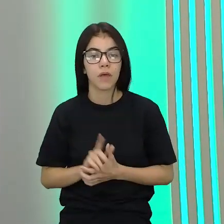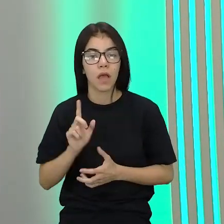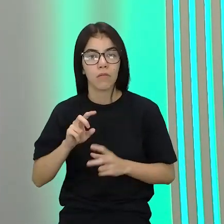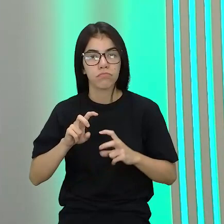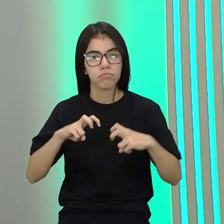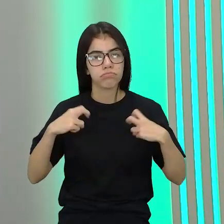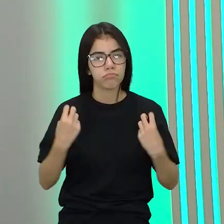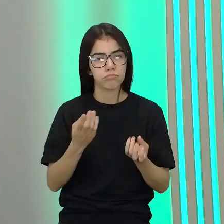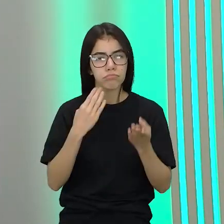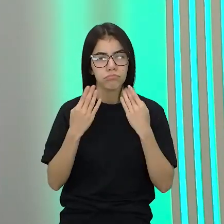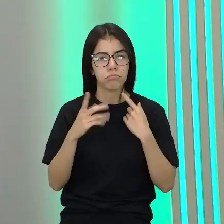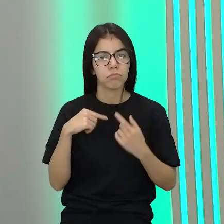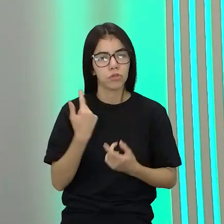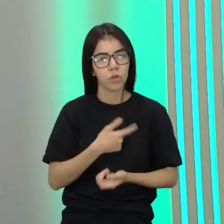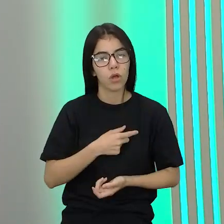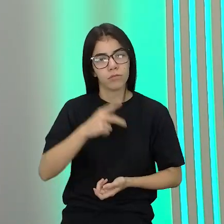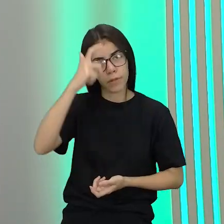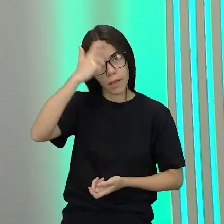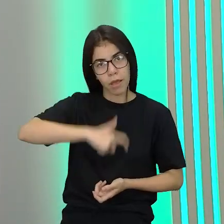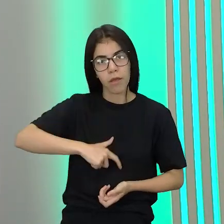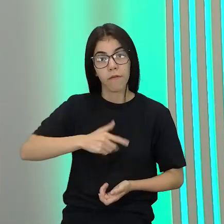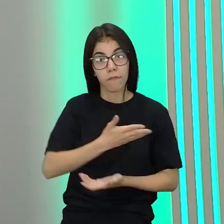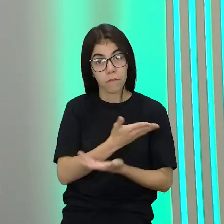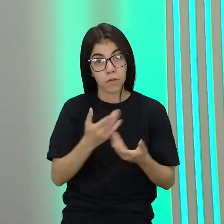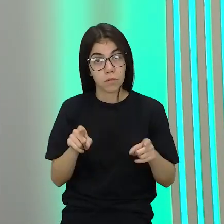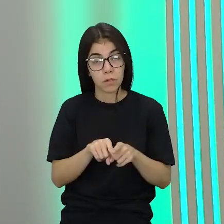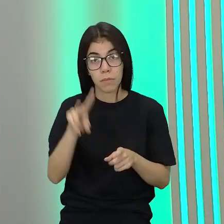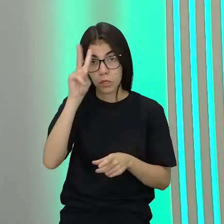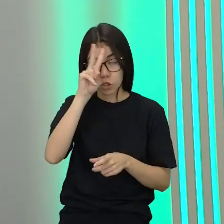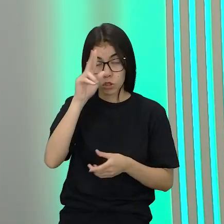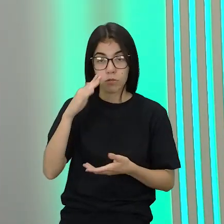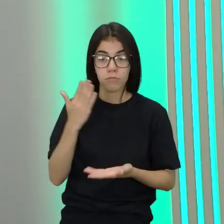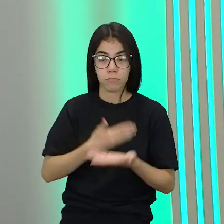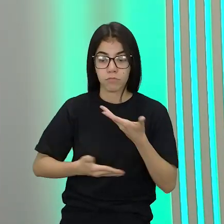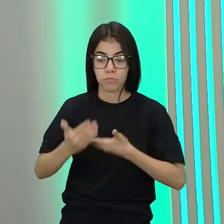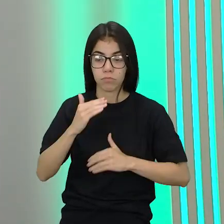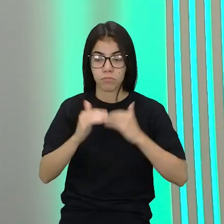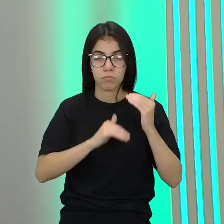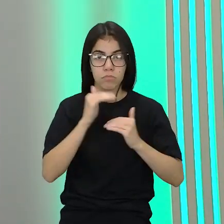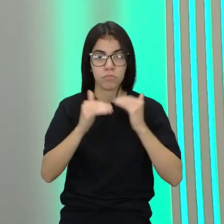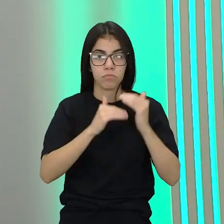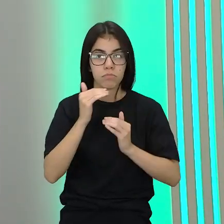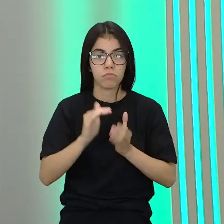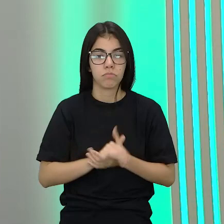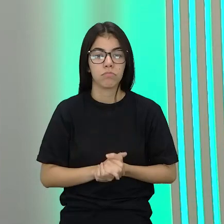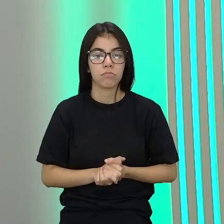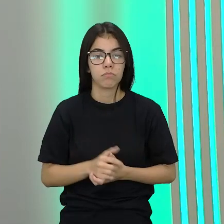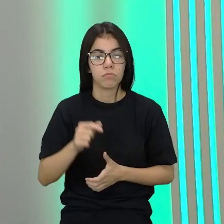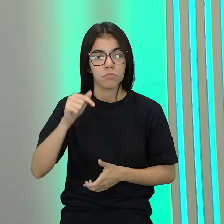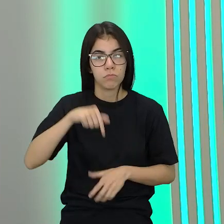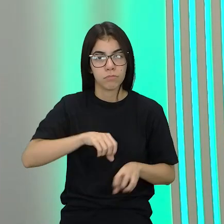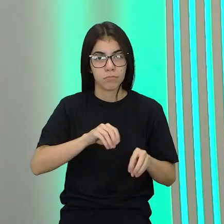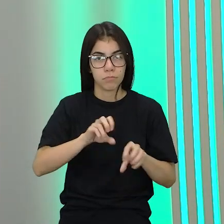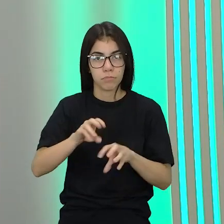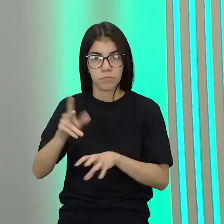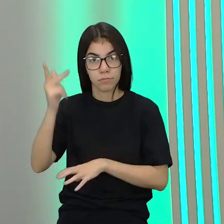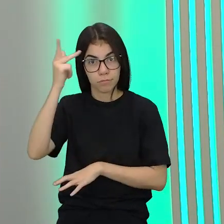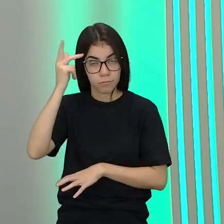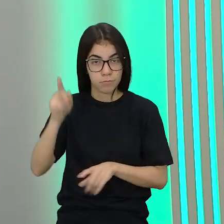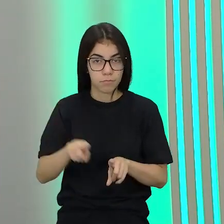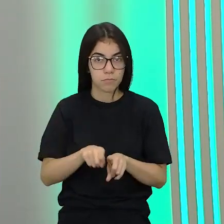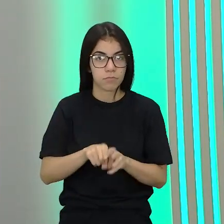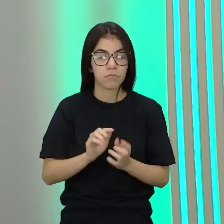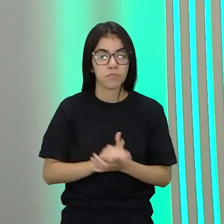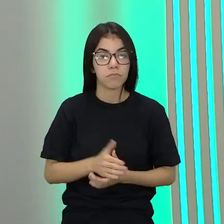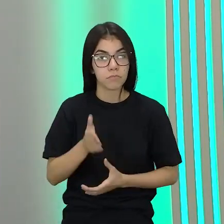de conversa, onde eu, você, vamos contando história e vamos costurando a história da educação de São Paulo. E para